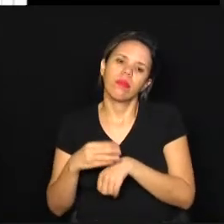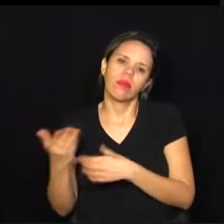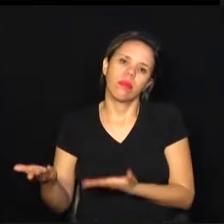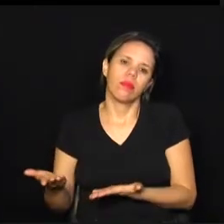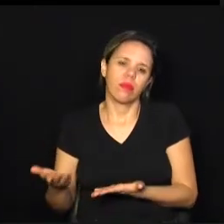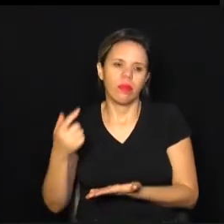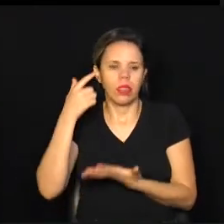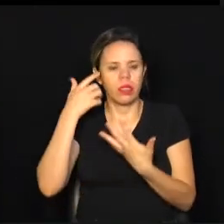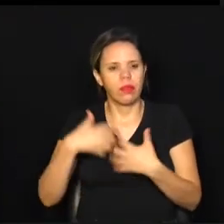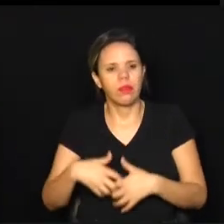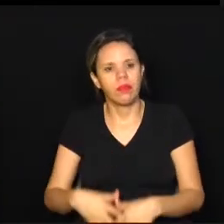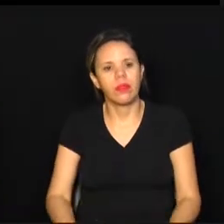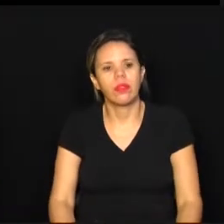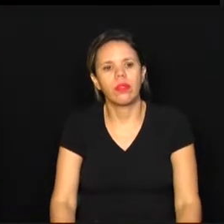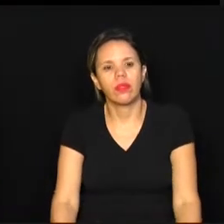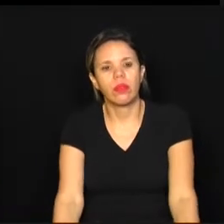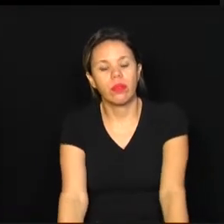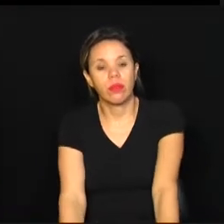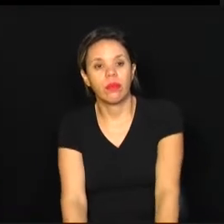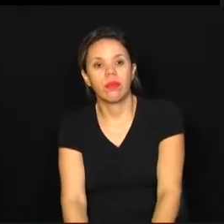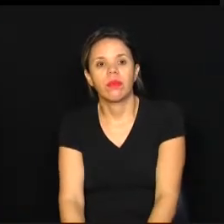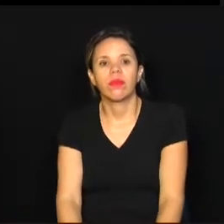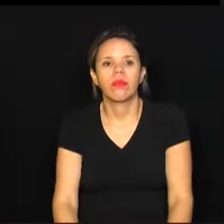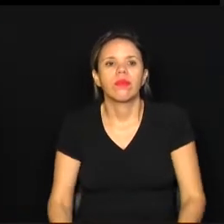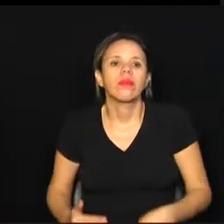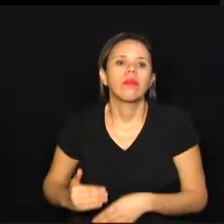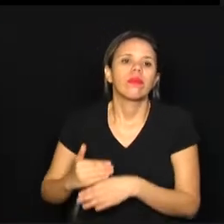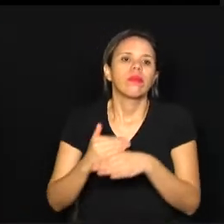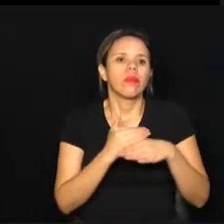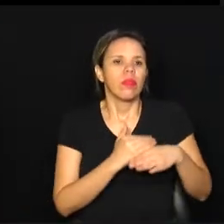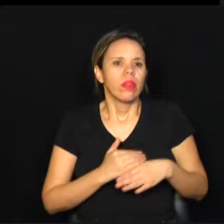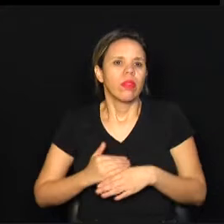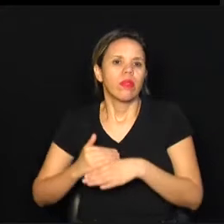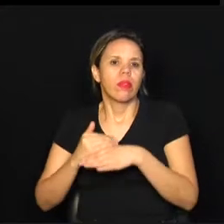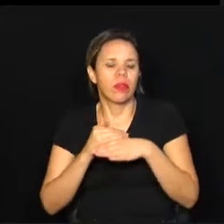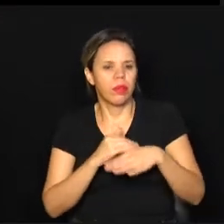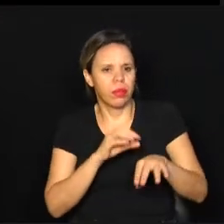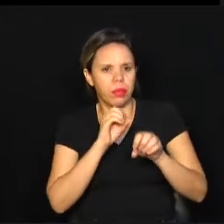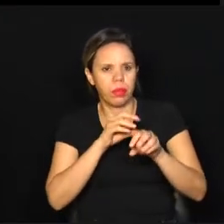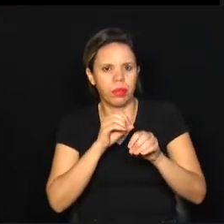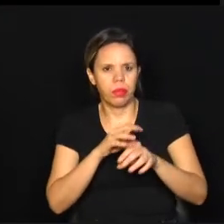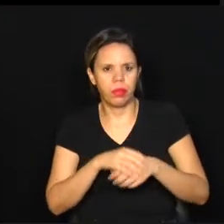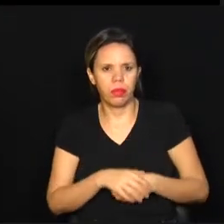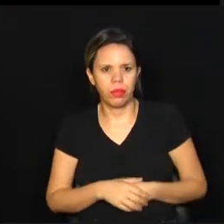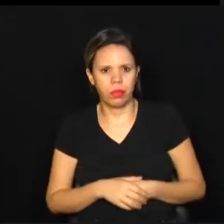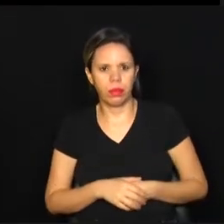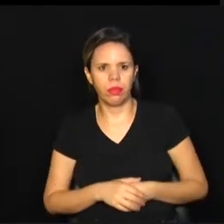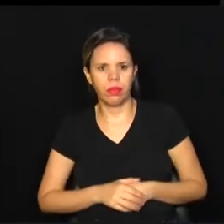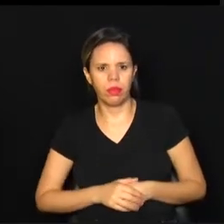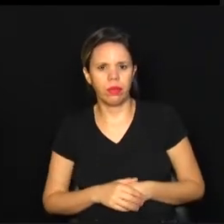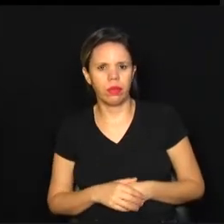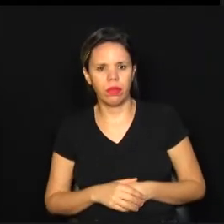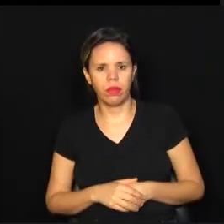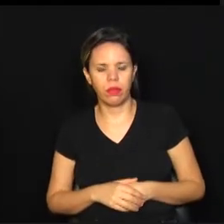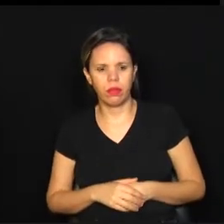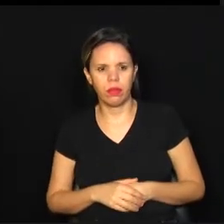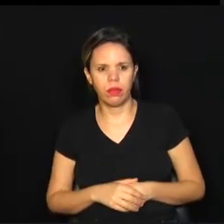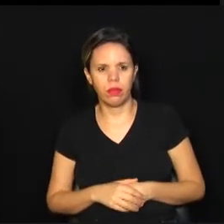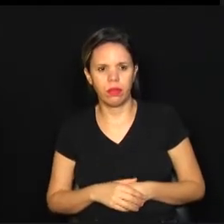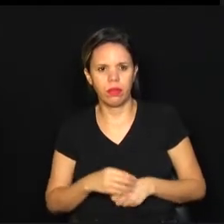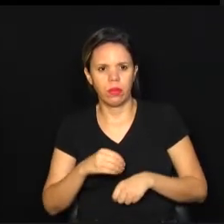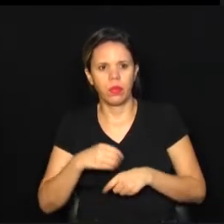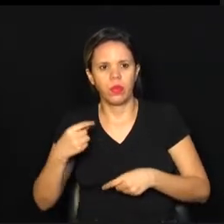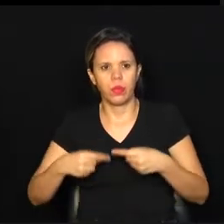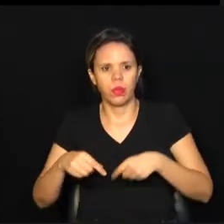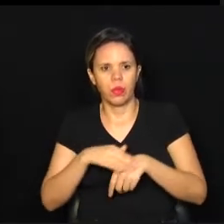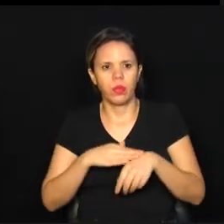gente pensar. Falando aqui de igualdade, né, equidade, educação, habitação. Então, a gente vai para o debate